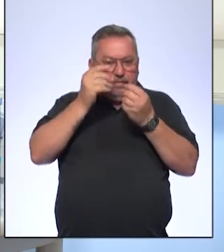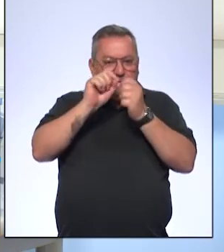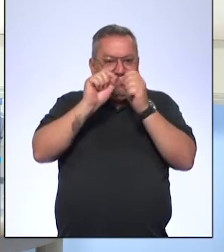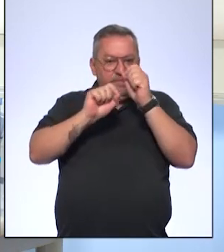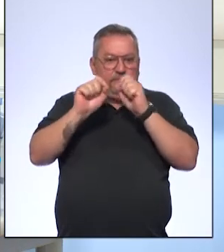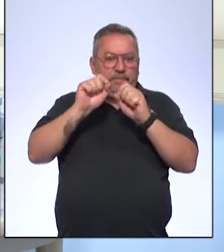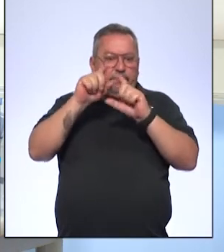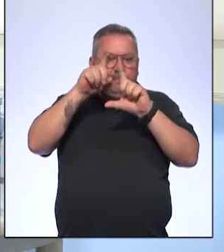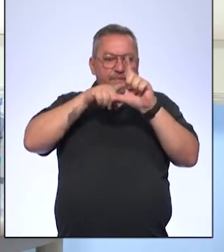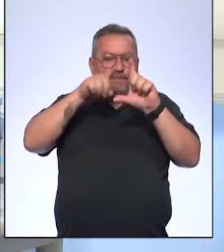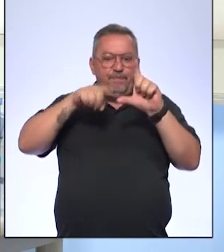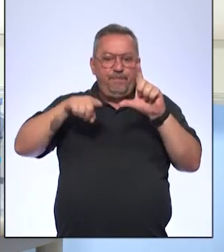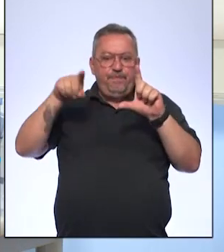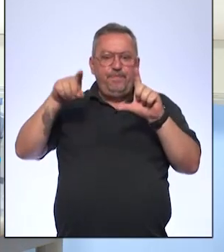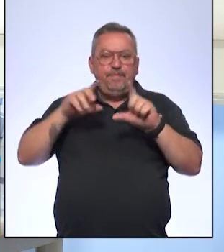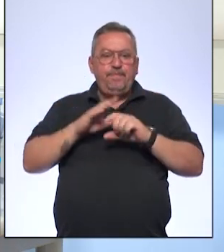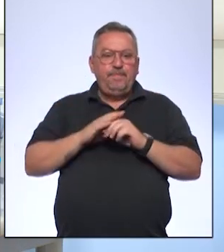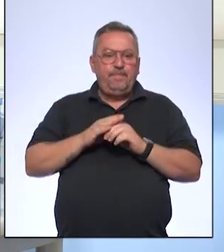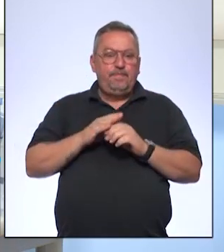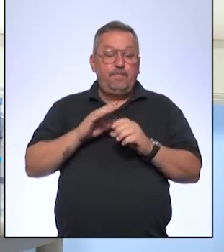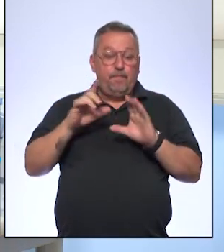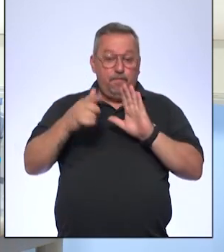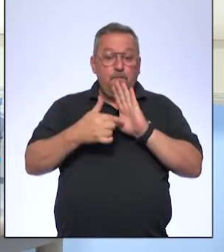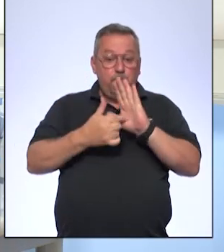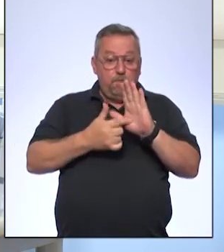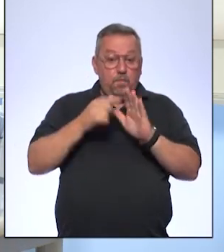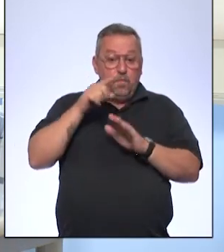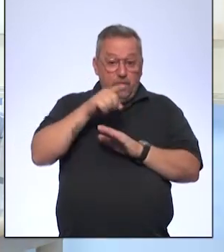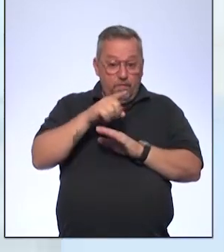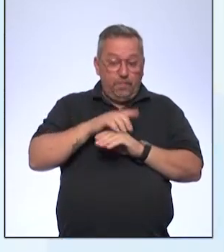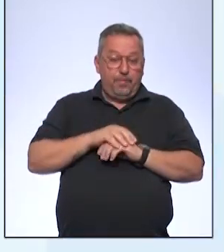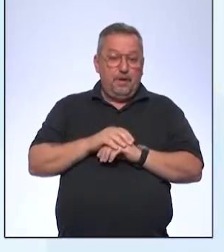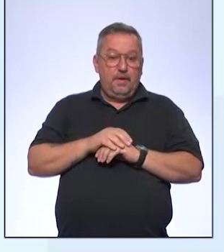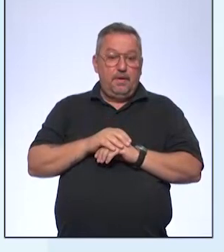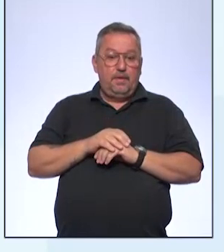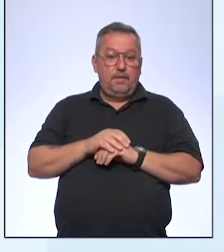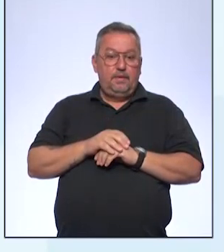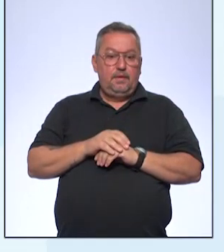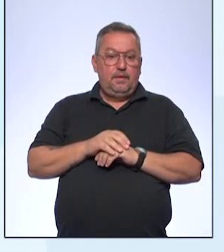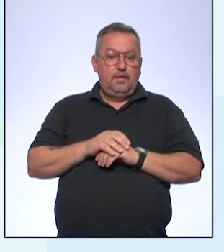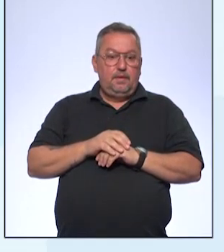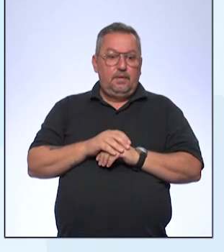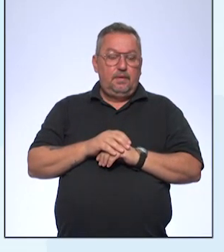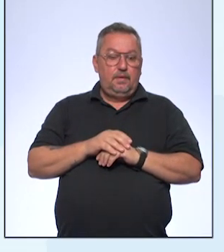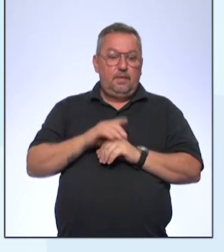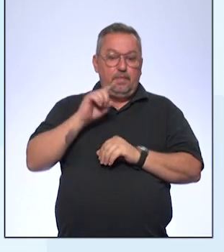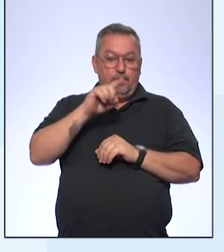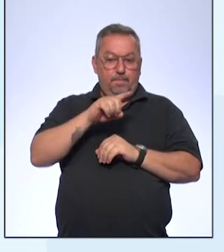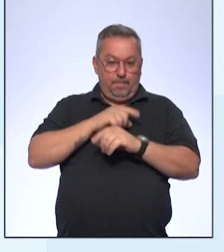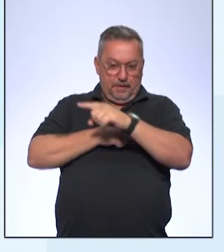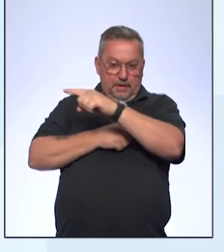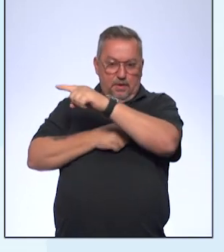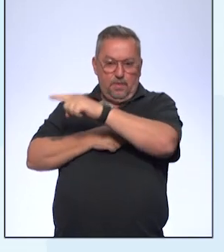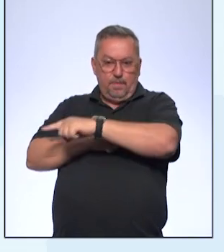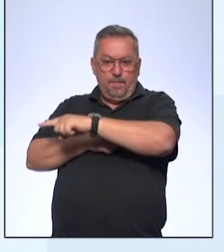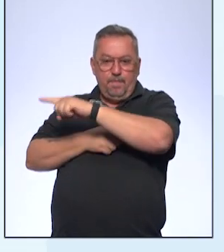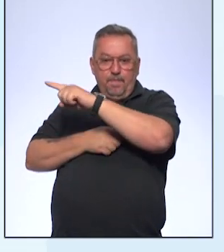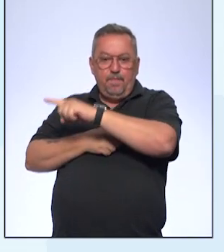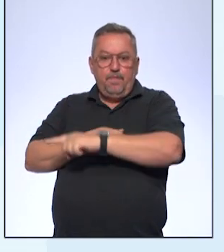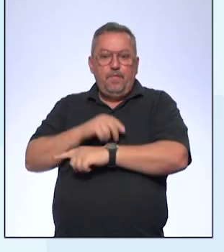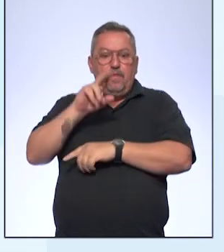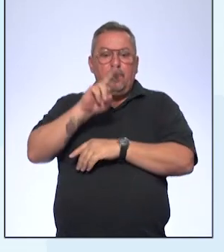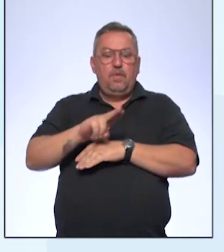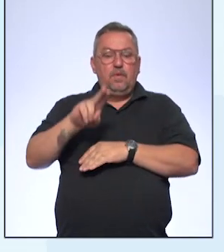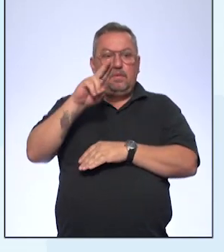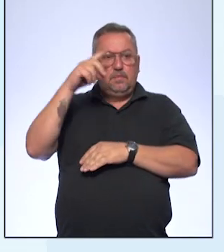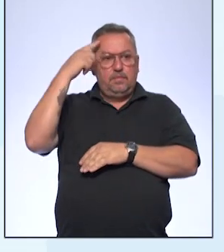Vou mostrar na telinha para vocês como que foi construído esse tipo de gráfico, tá? Esse tipo de gráfico foi construído usando